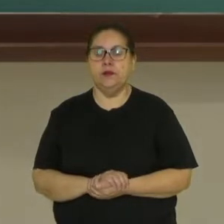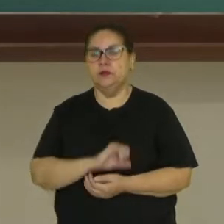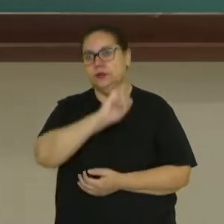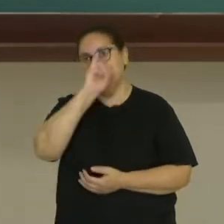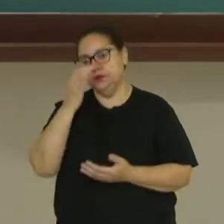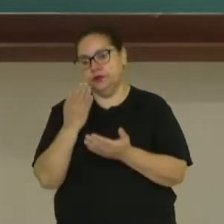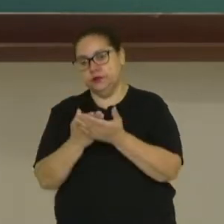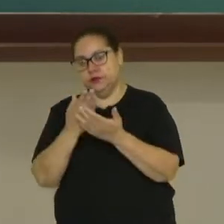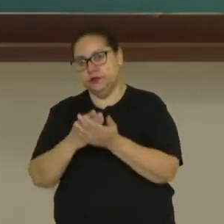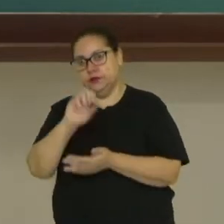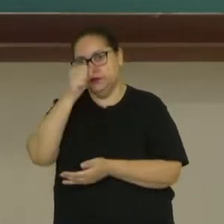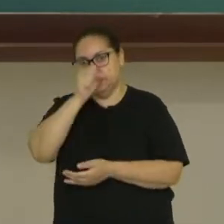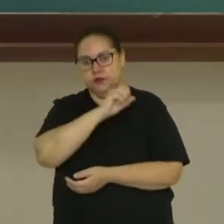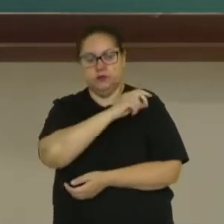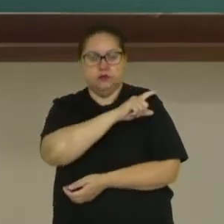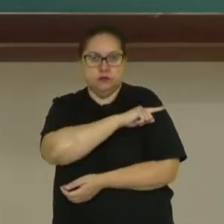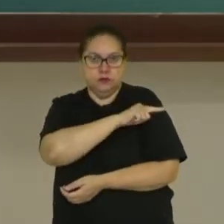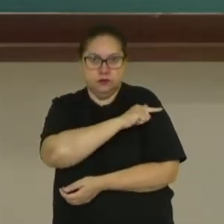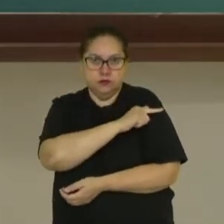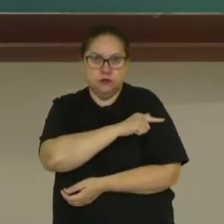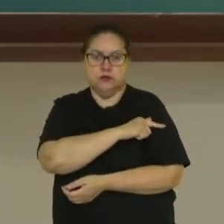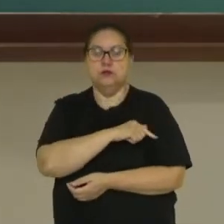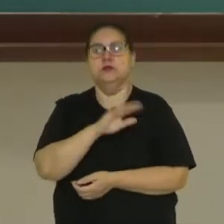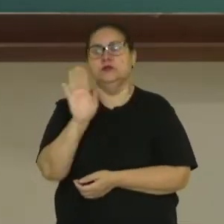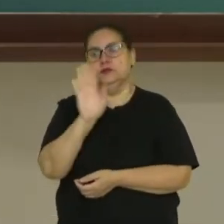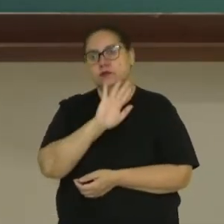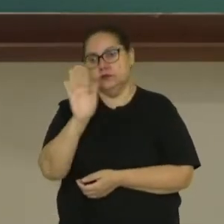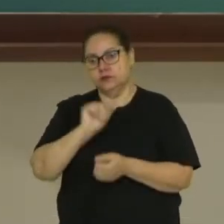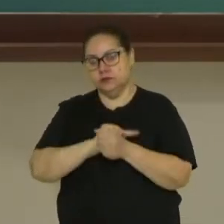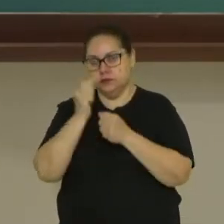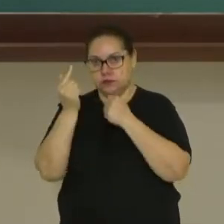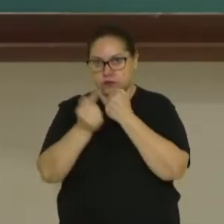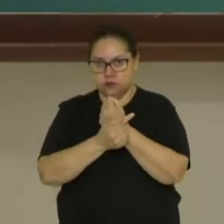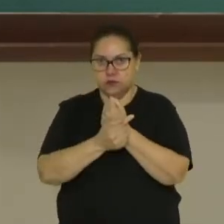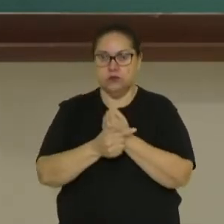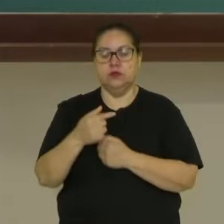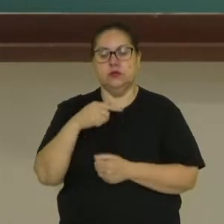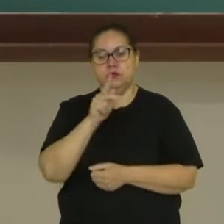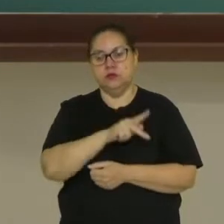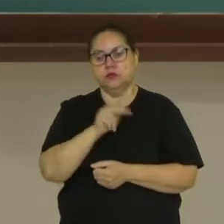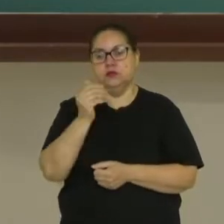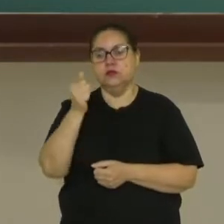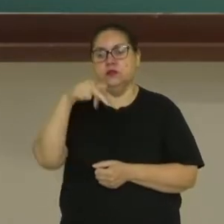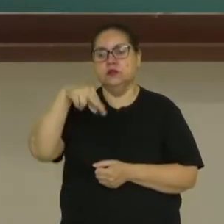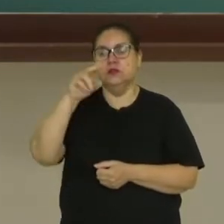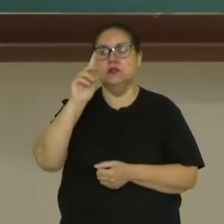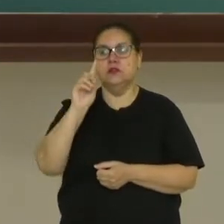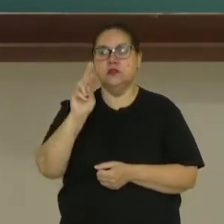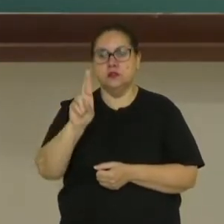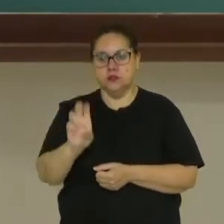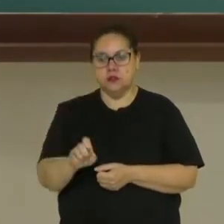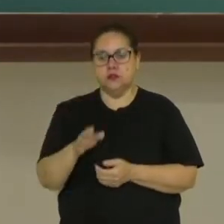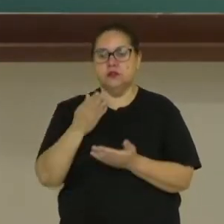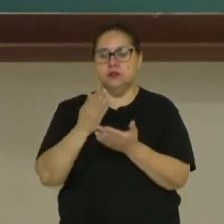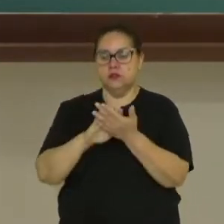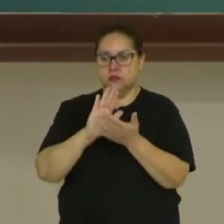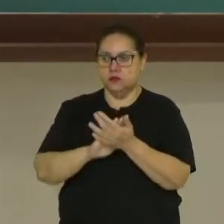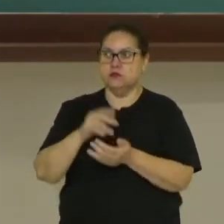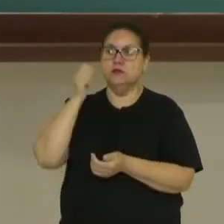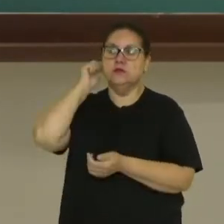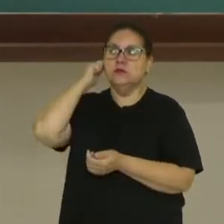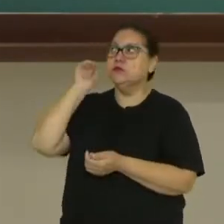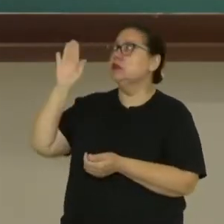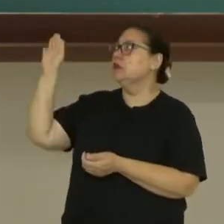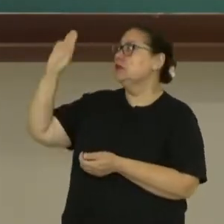Olá, estudantes do 8º ano de ensino fundamental, saudações geográficas, eu sou o professor André e estamos aqui com a nossa intérprete de Libras,